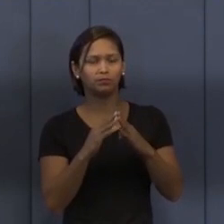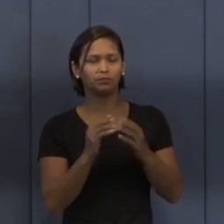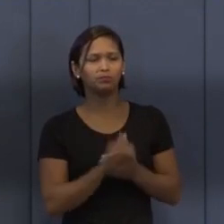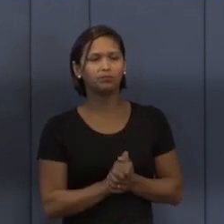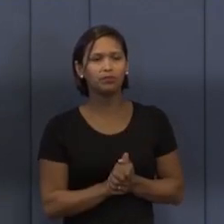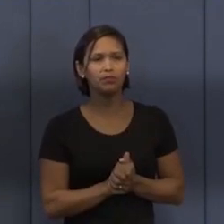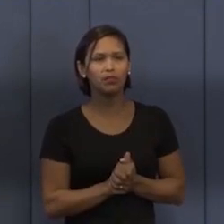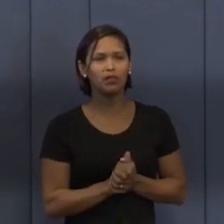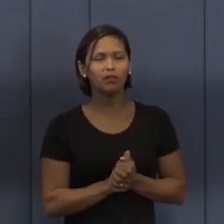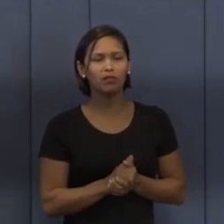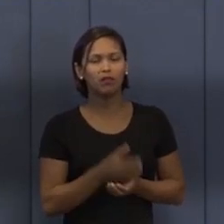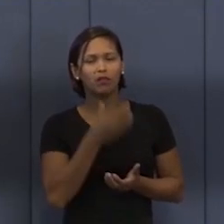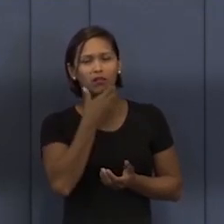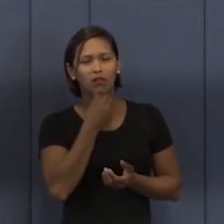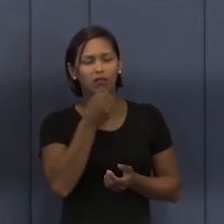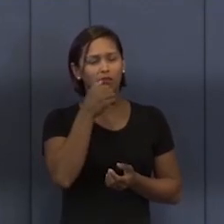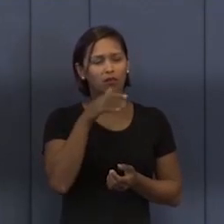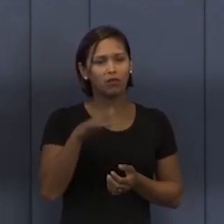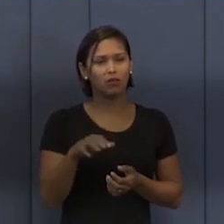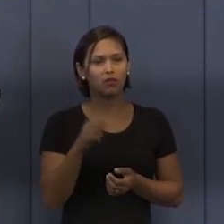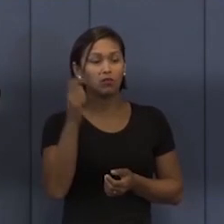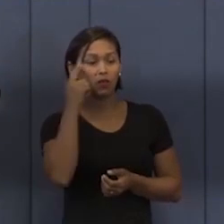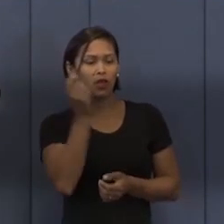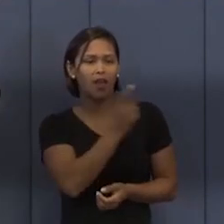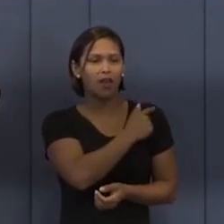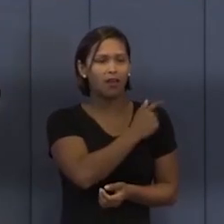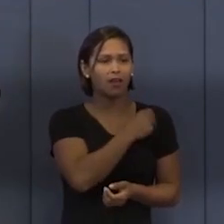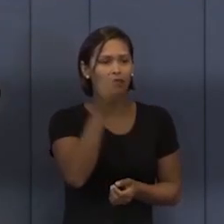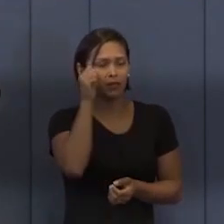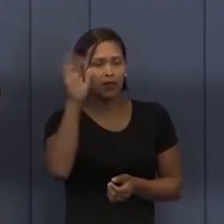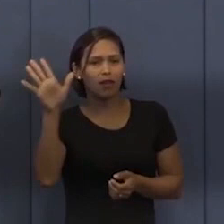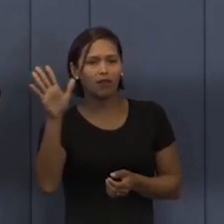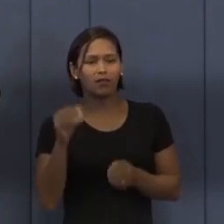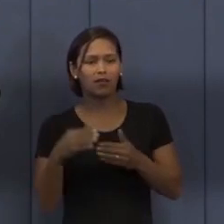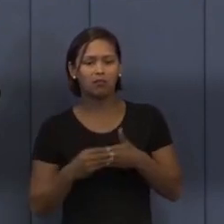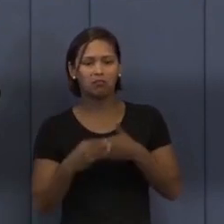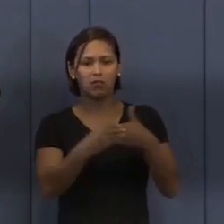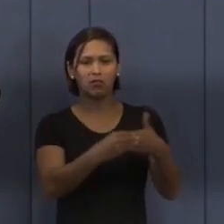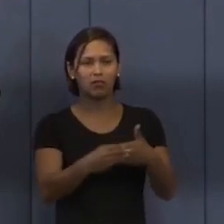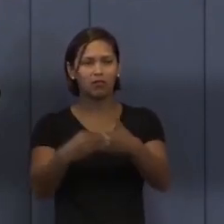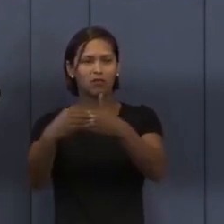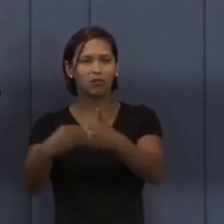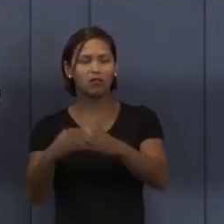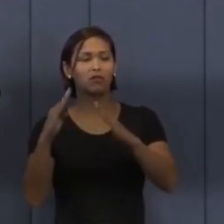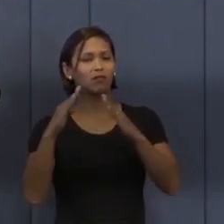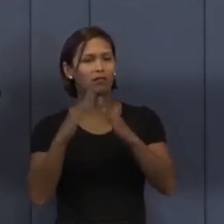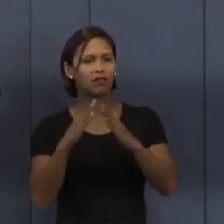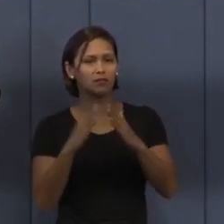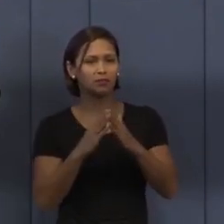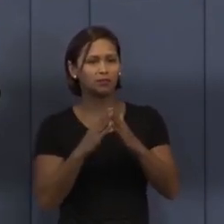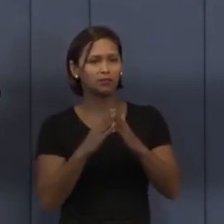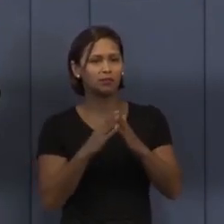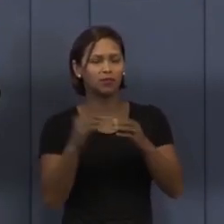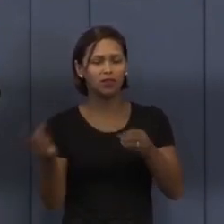onde você mora? Ah, mora sim, tá bom. O menino, ele acordou o menino e tal, foi com o menino, levou o